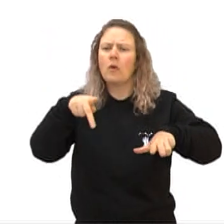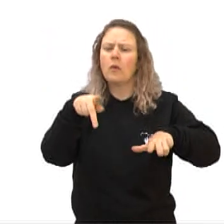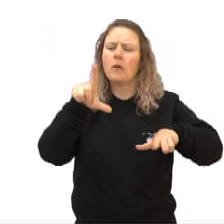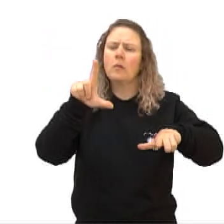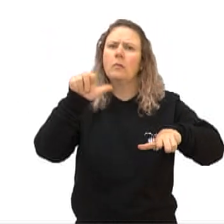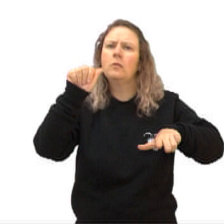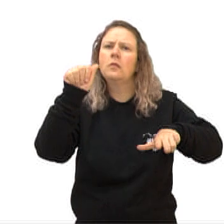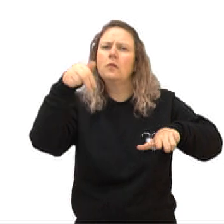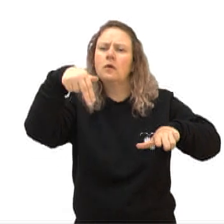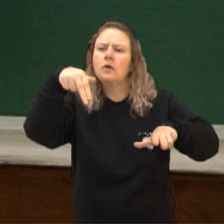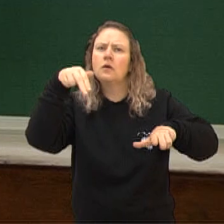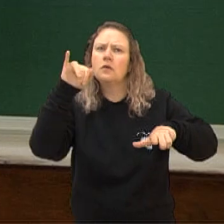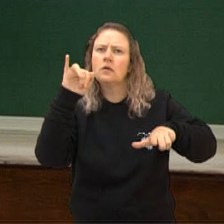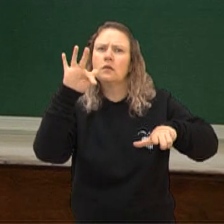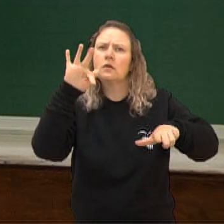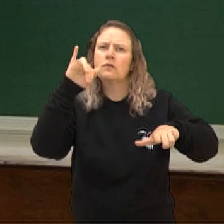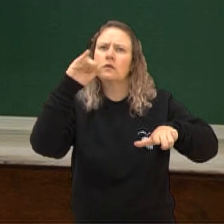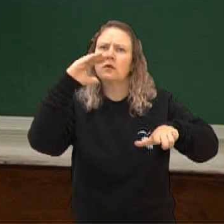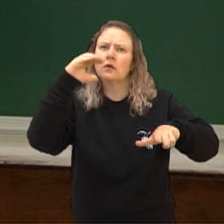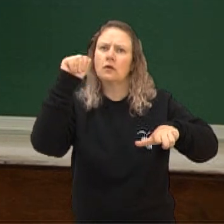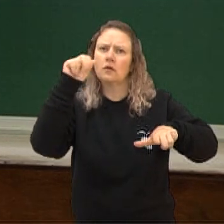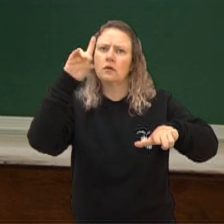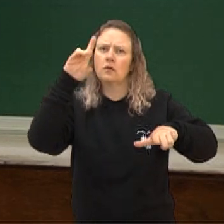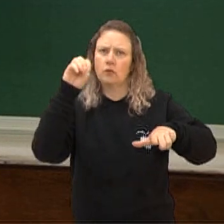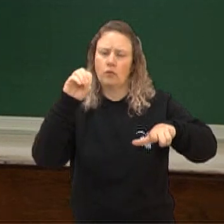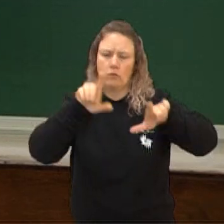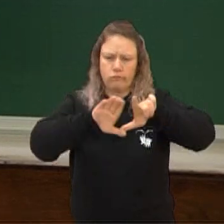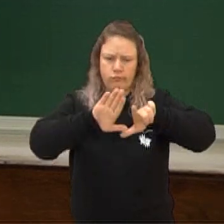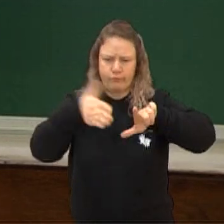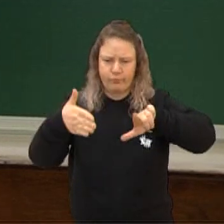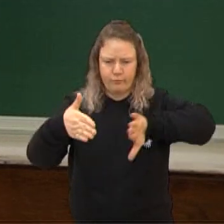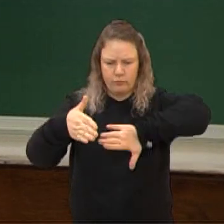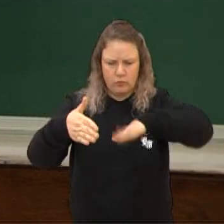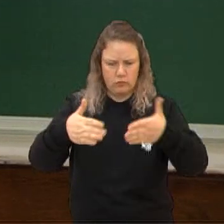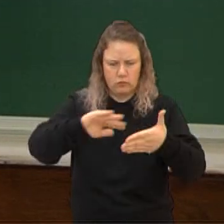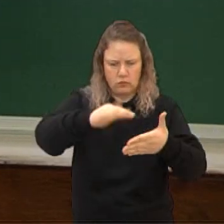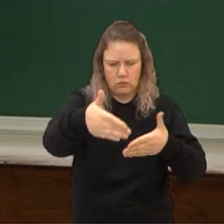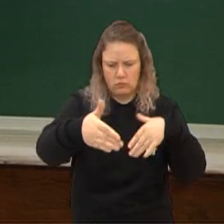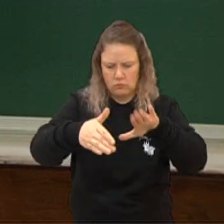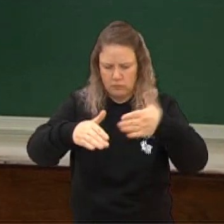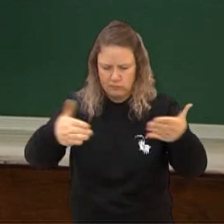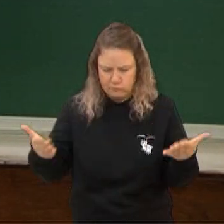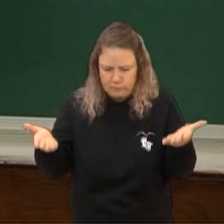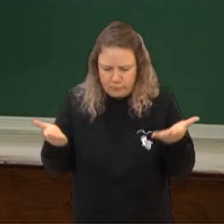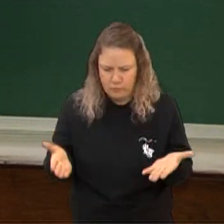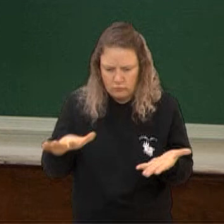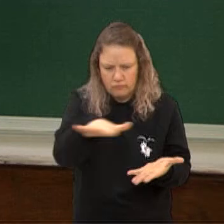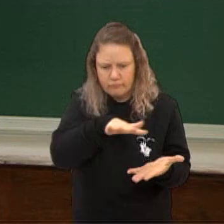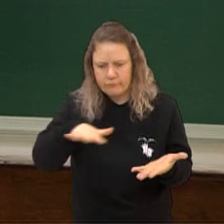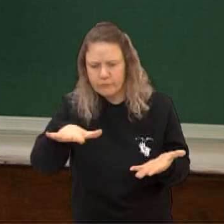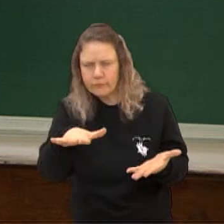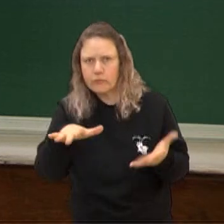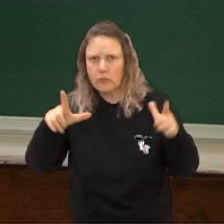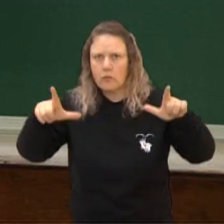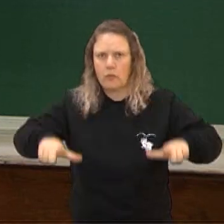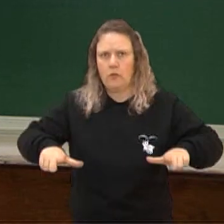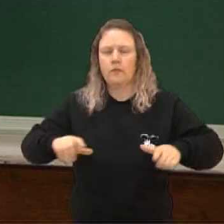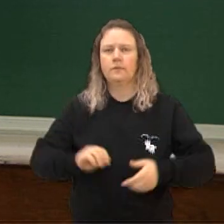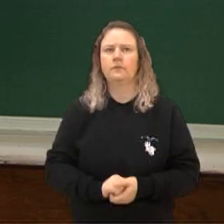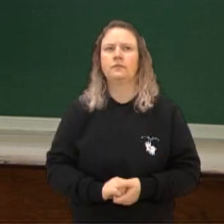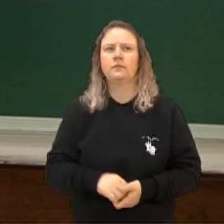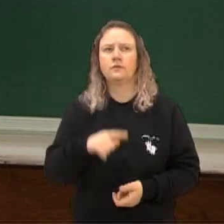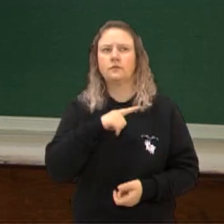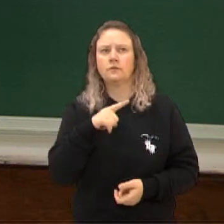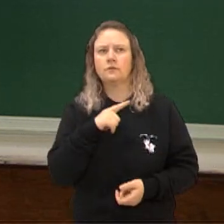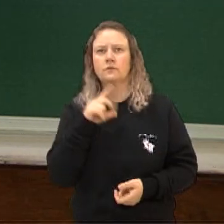está aberto. Percebam aqui os 4 paralelogramos que compõem as